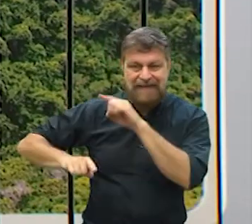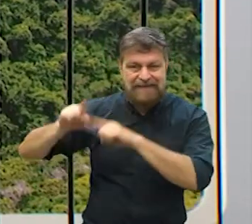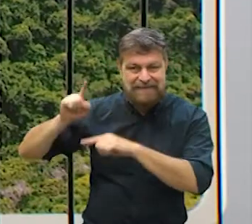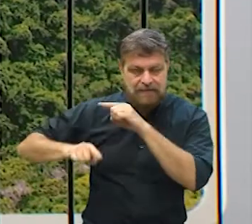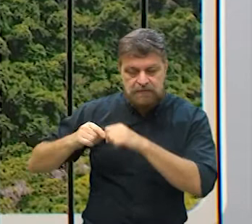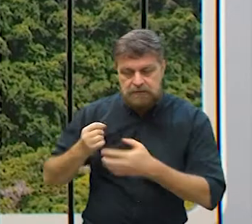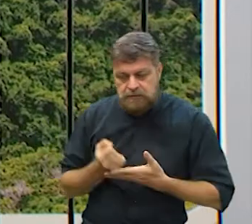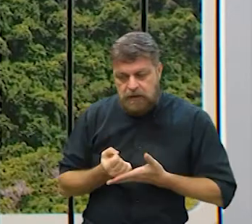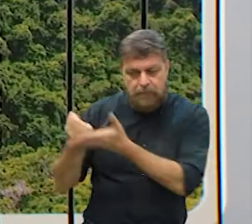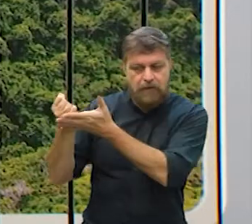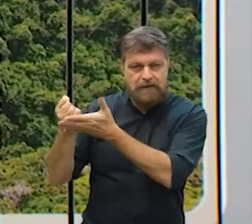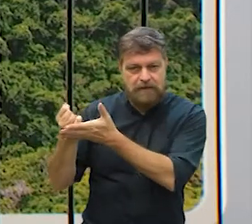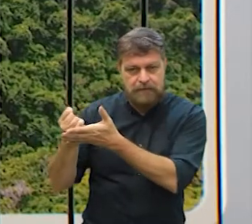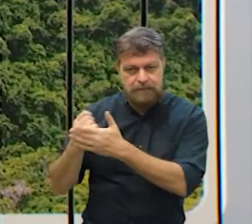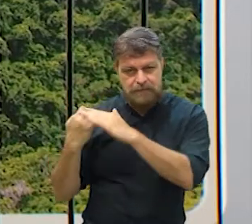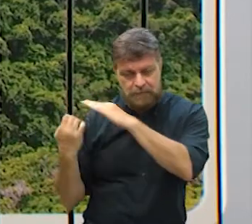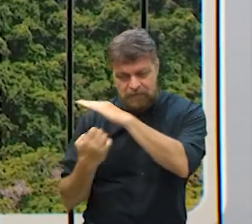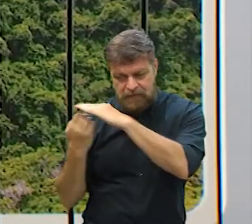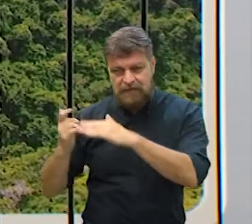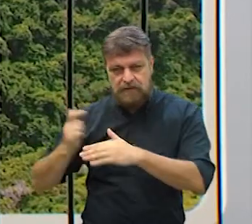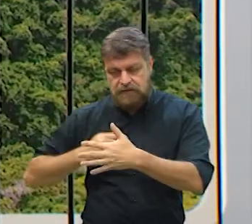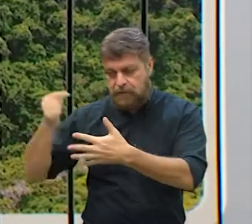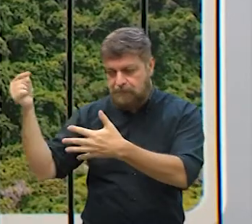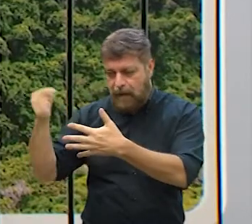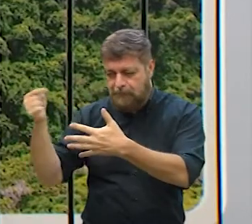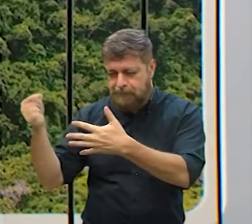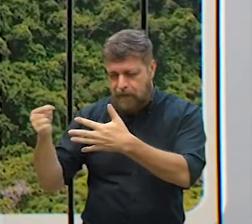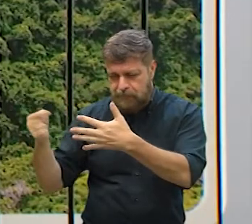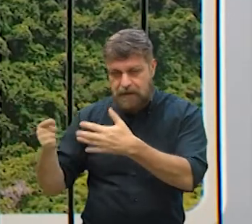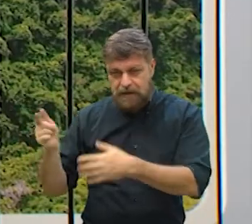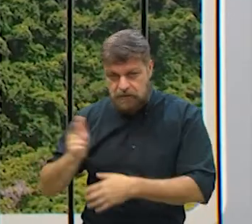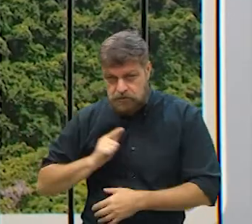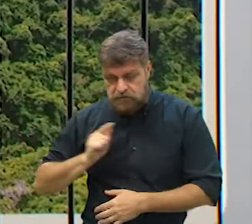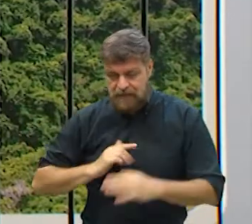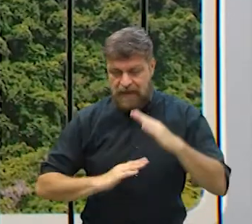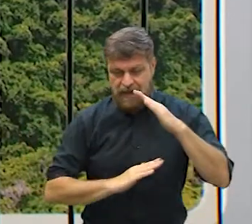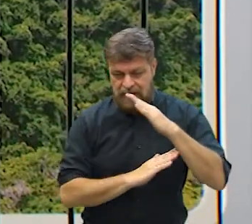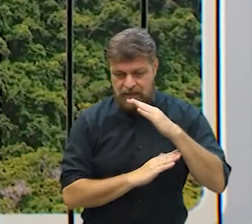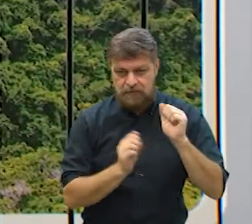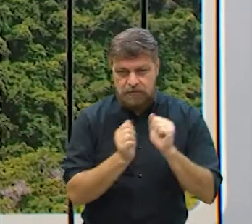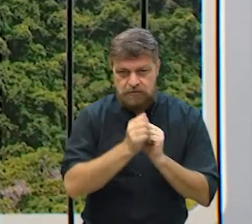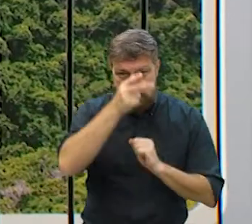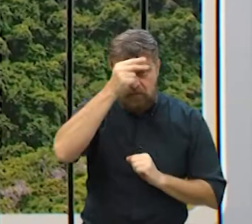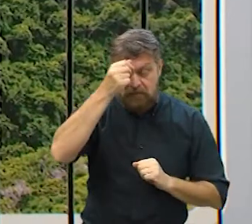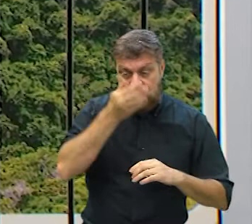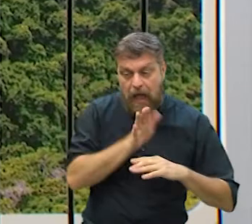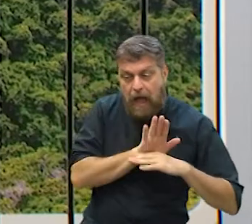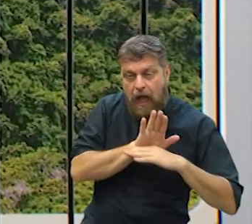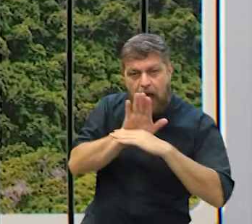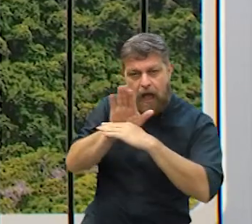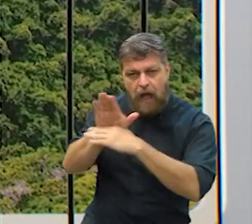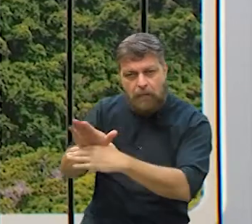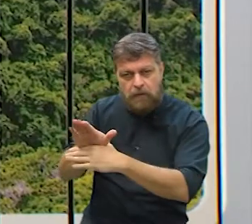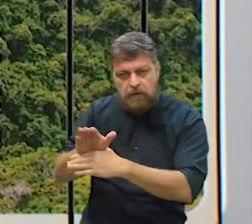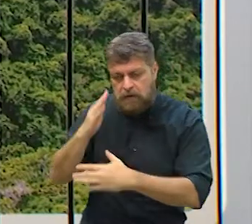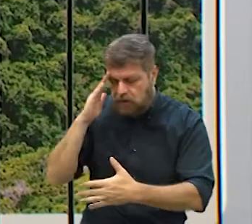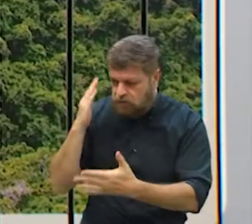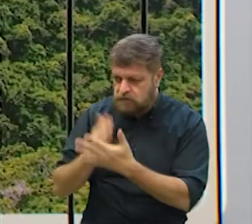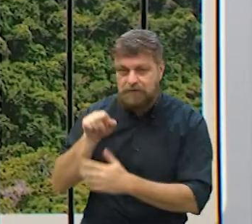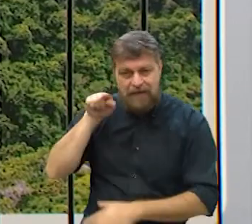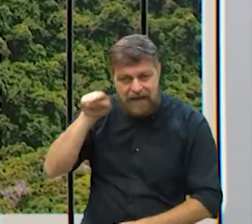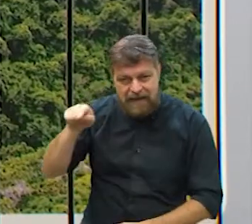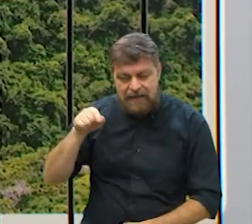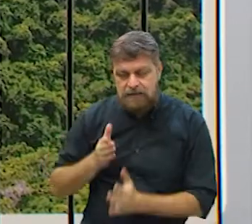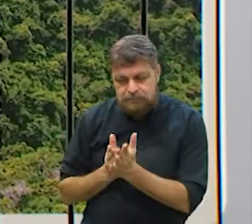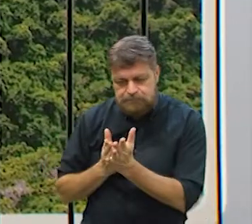só. Se a Coab tiver as ferramentas que a Câmara e o Executivo puderem oferecer a eles, eu tenho certeza